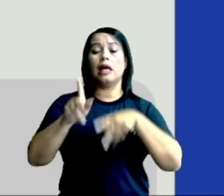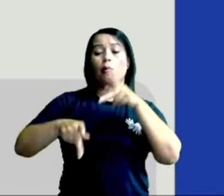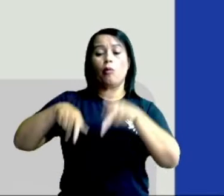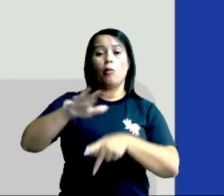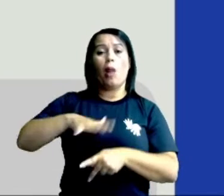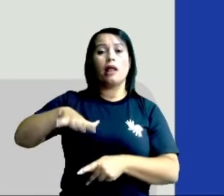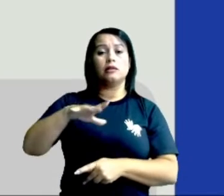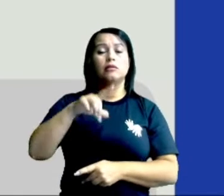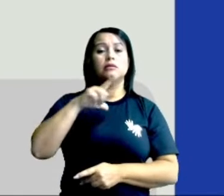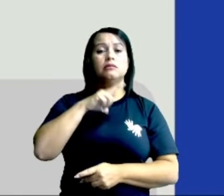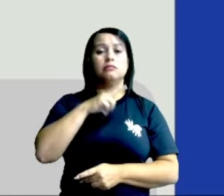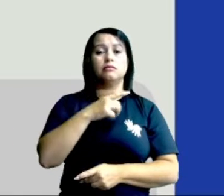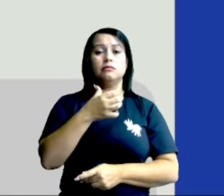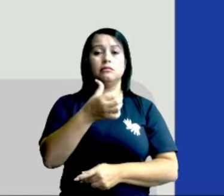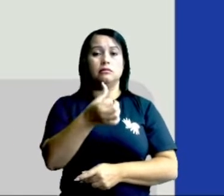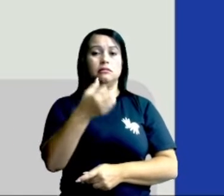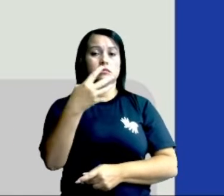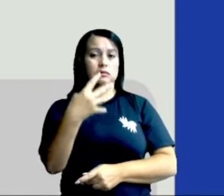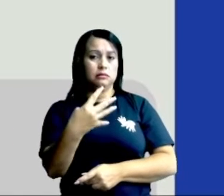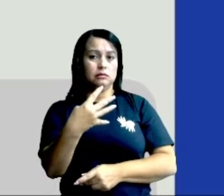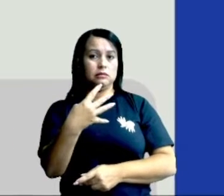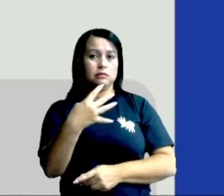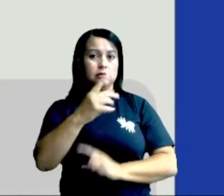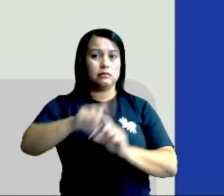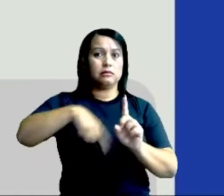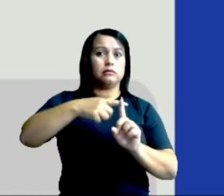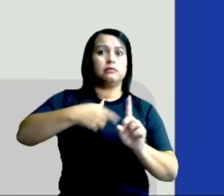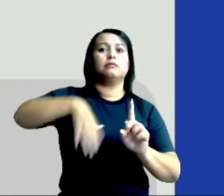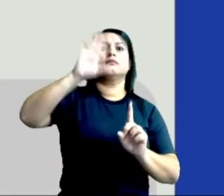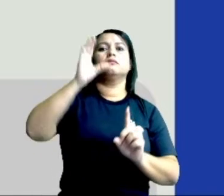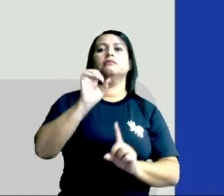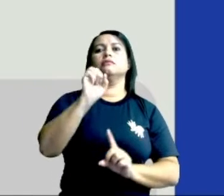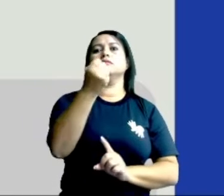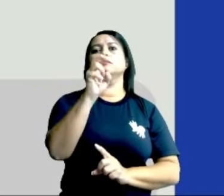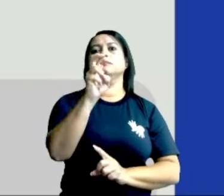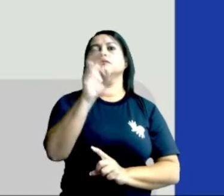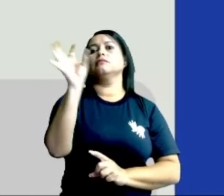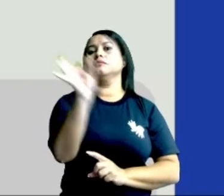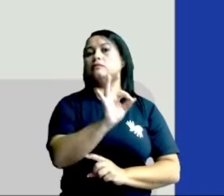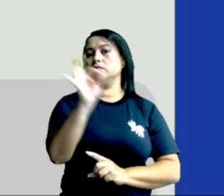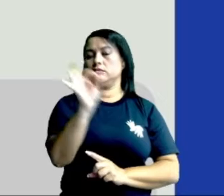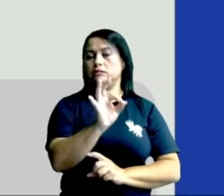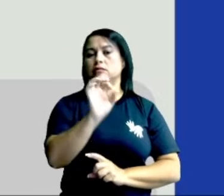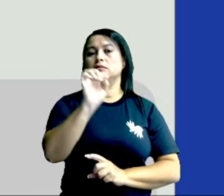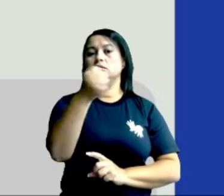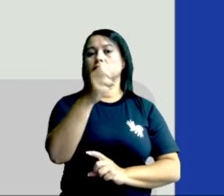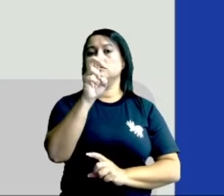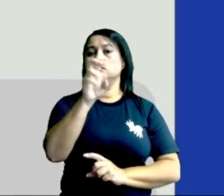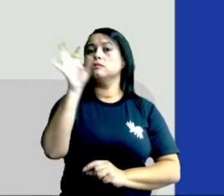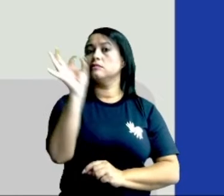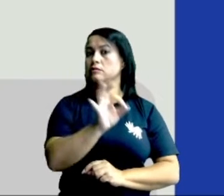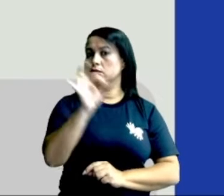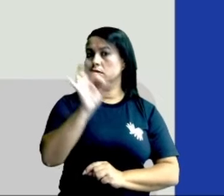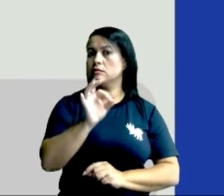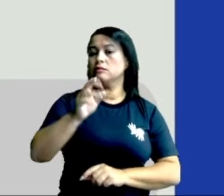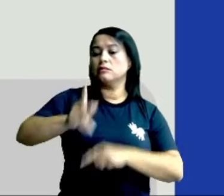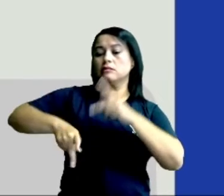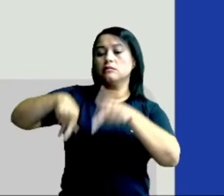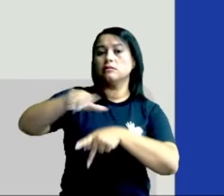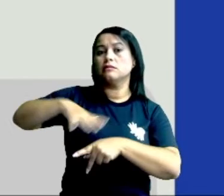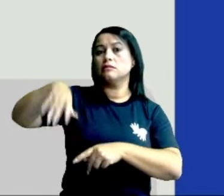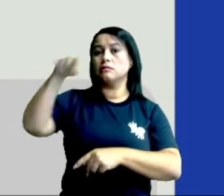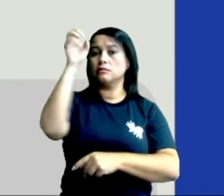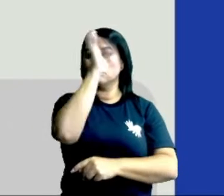de 64% do gráfico anterior para 85%. Então 85% da população